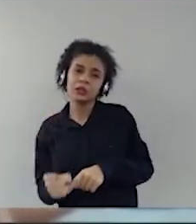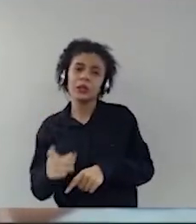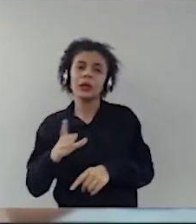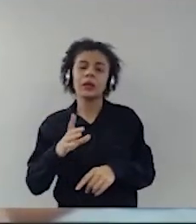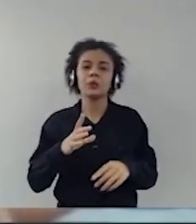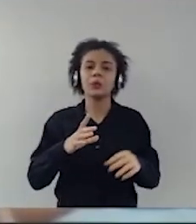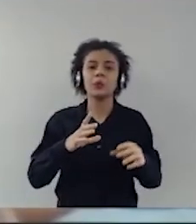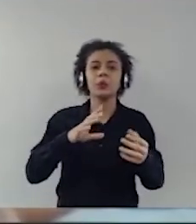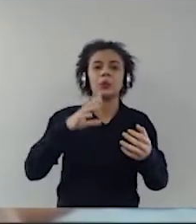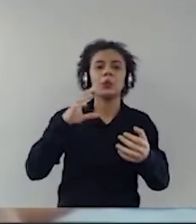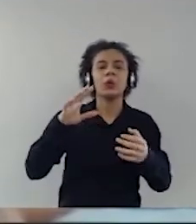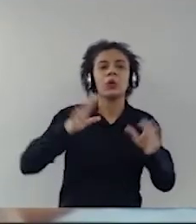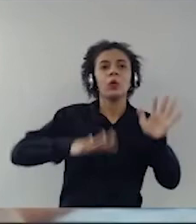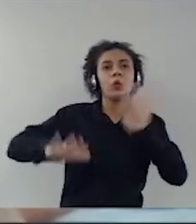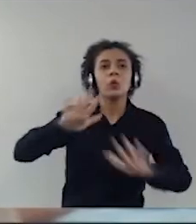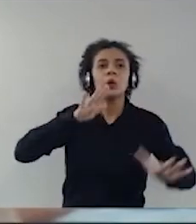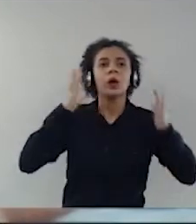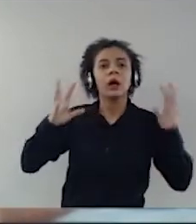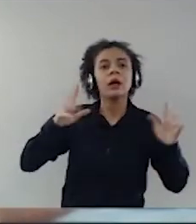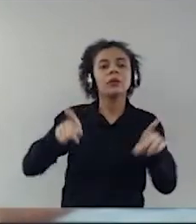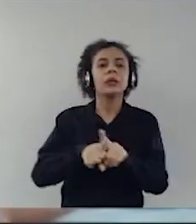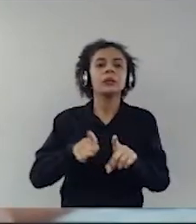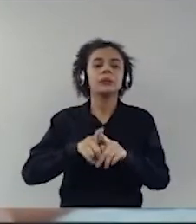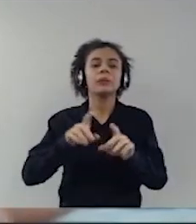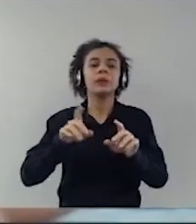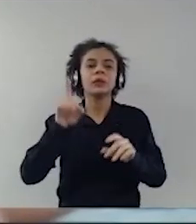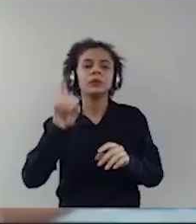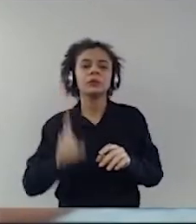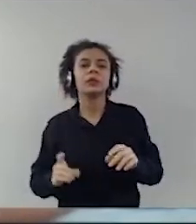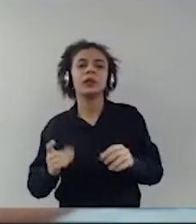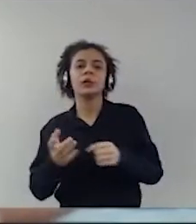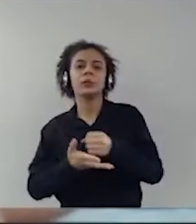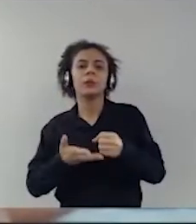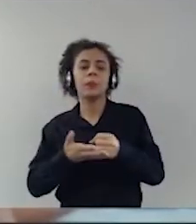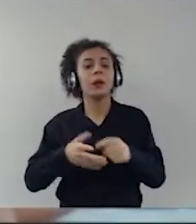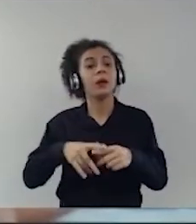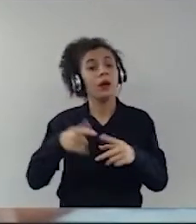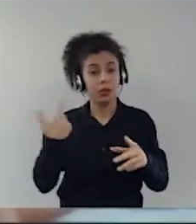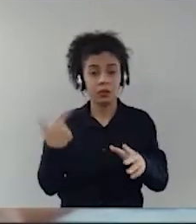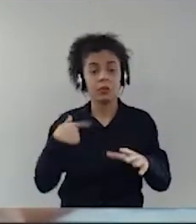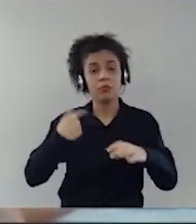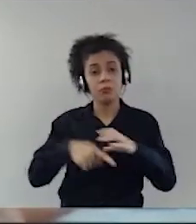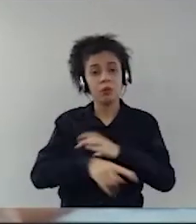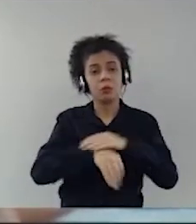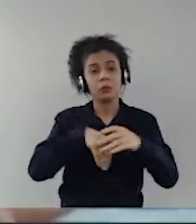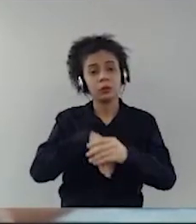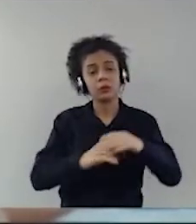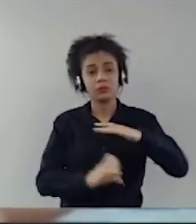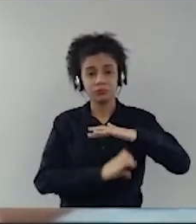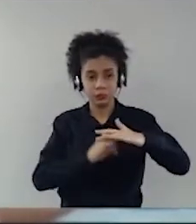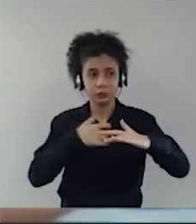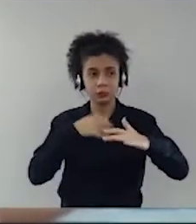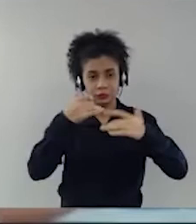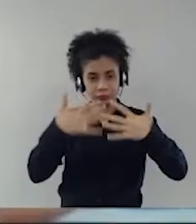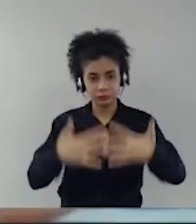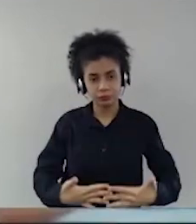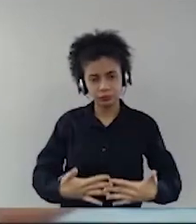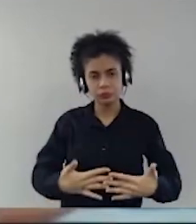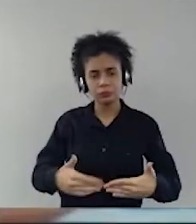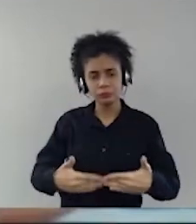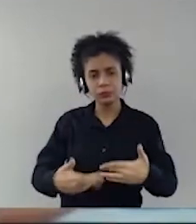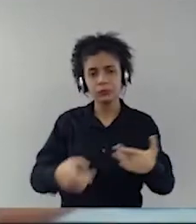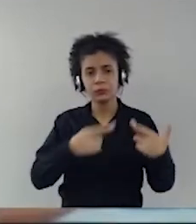dos desastres, a própria responsabilidade das empresas, que eu vou explorar um pouquinho adiante,